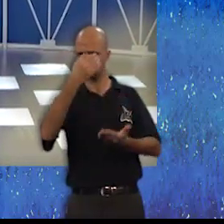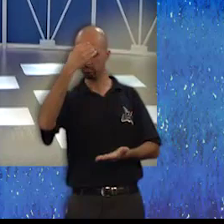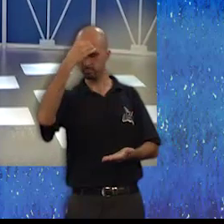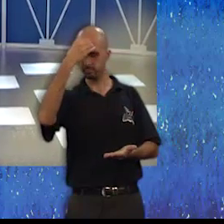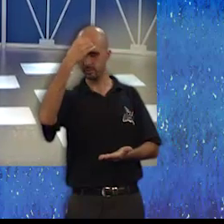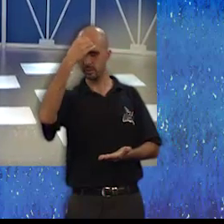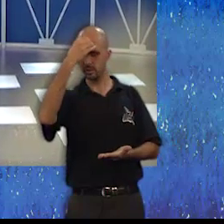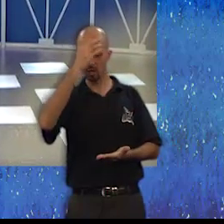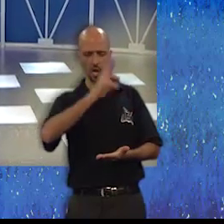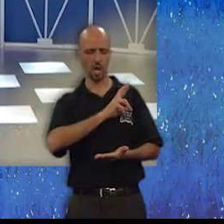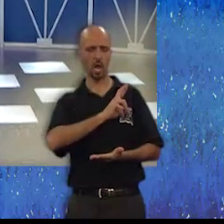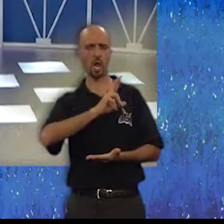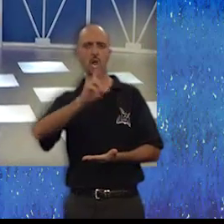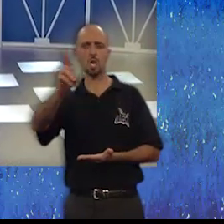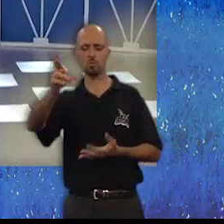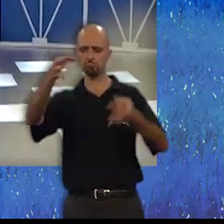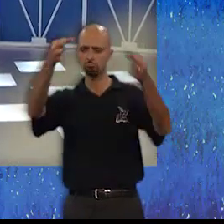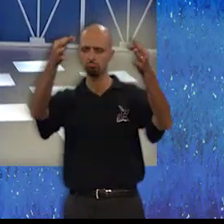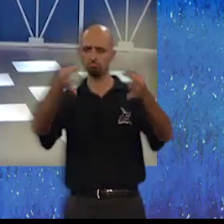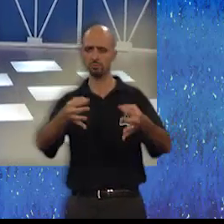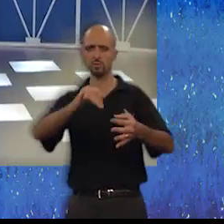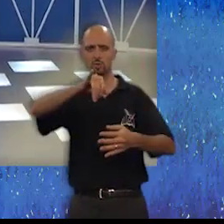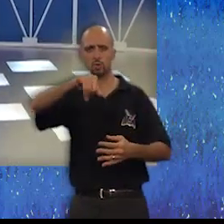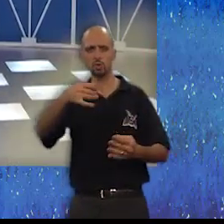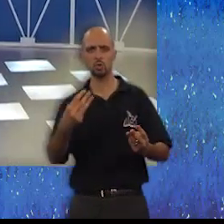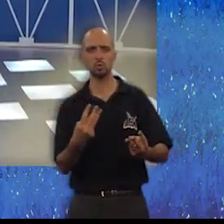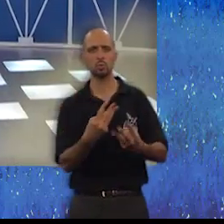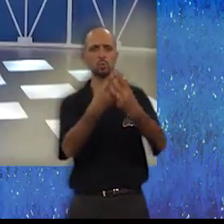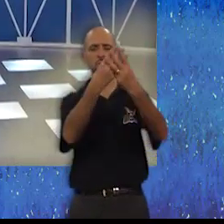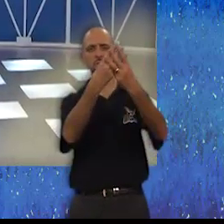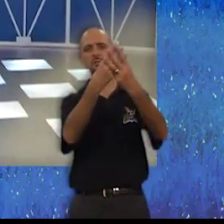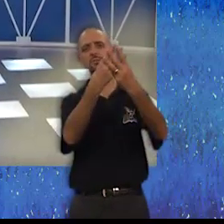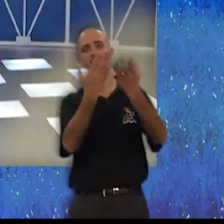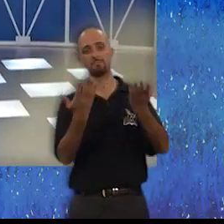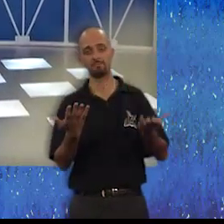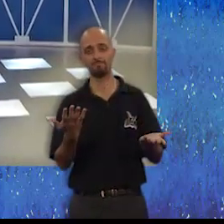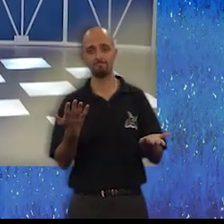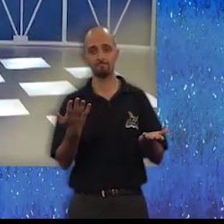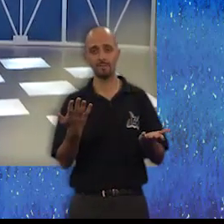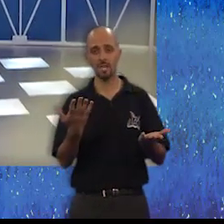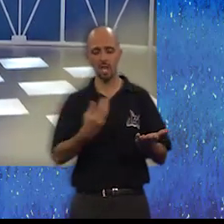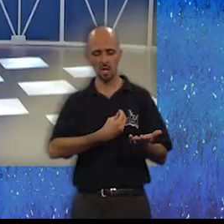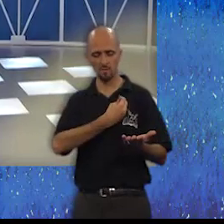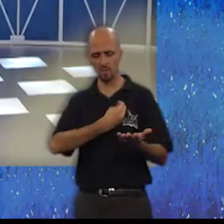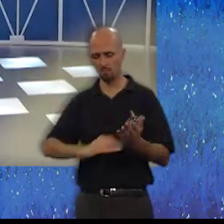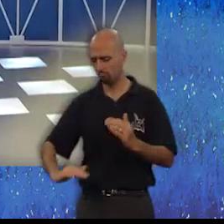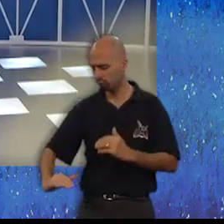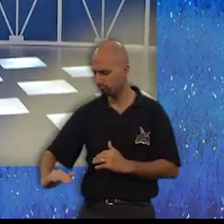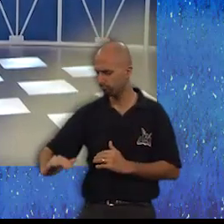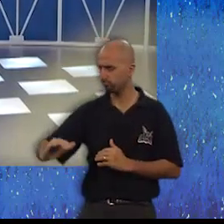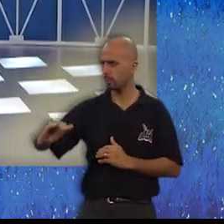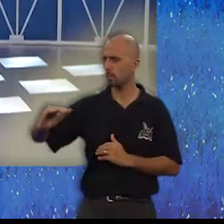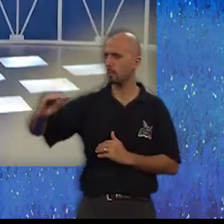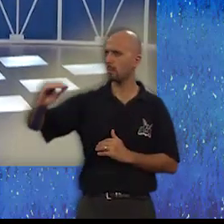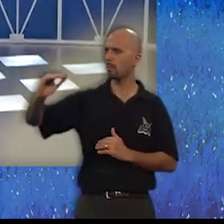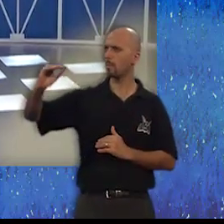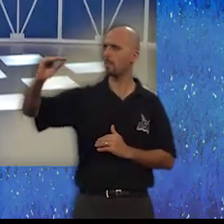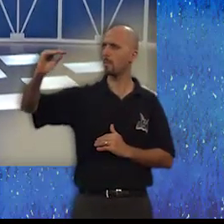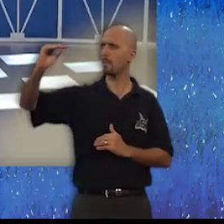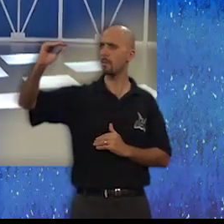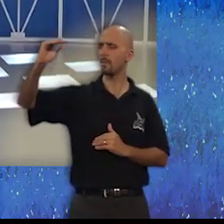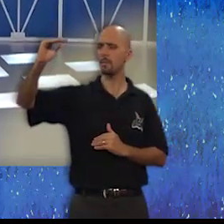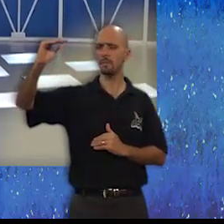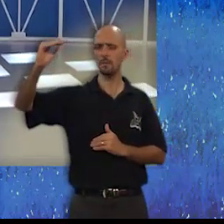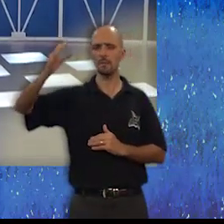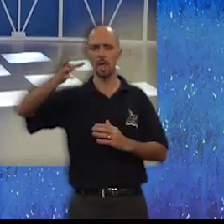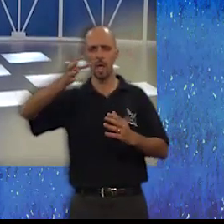Ele tinha uma base religiosa bíblica, judaica. Então ele cresceu nesse ambiente religioso, ele